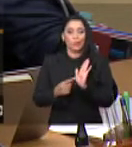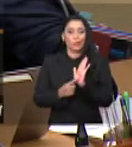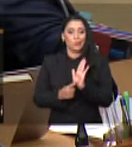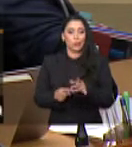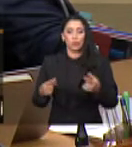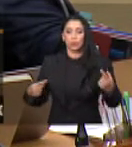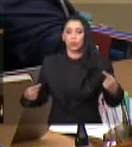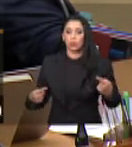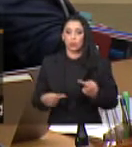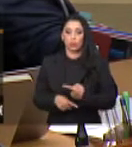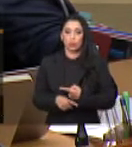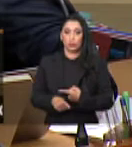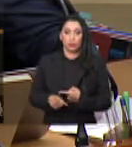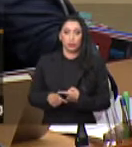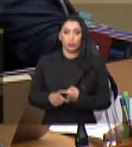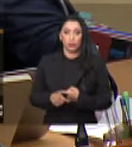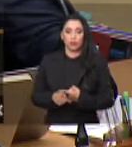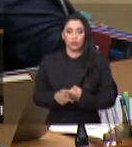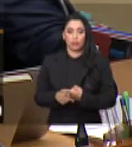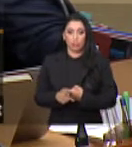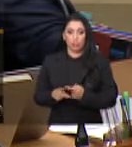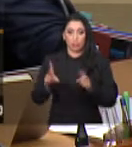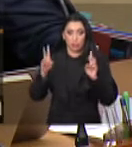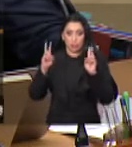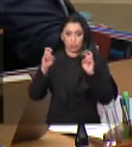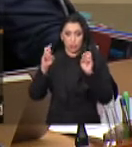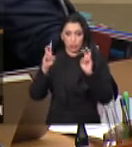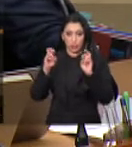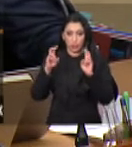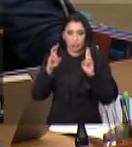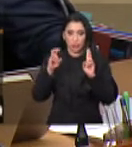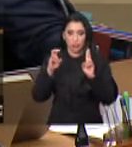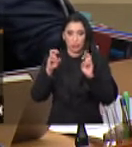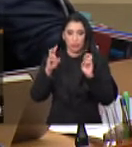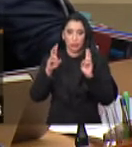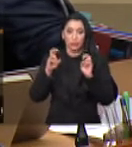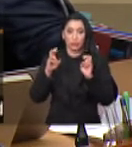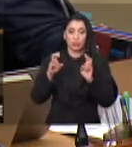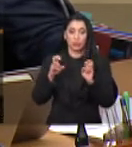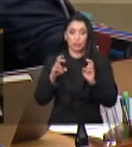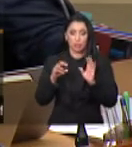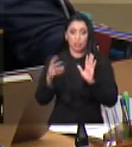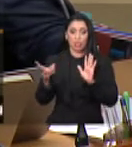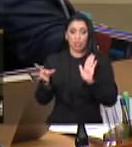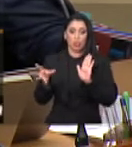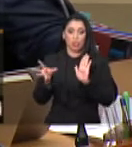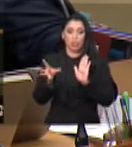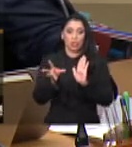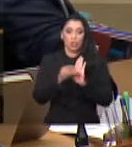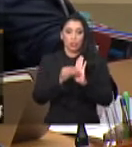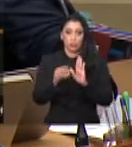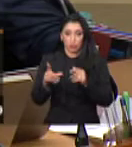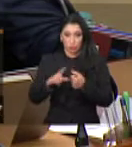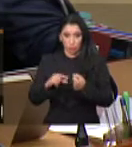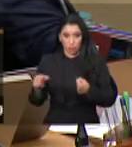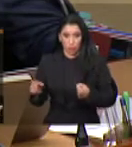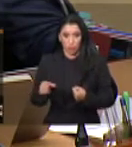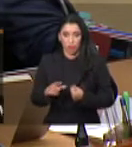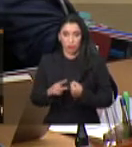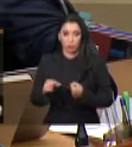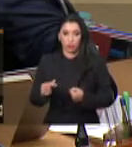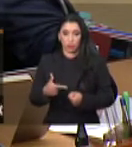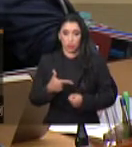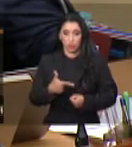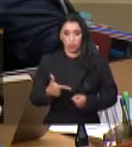controvérsia a respeito no caso da discussão do dispositivo na pautada é